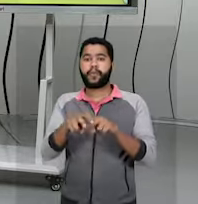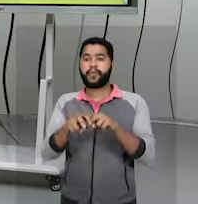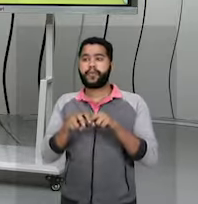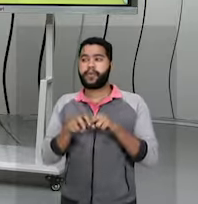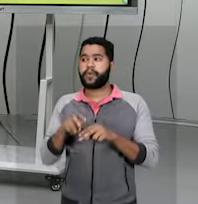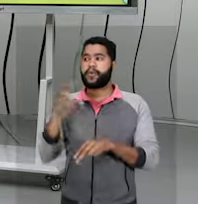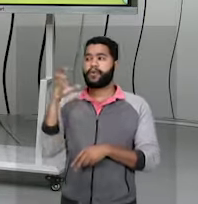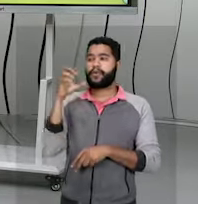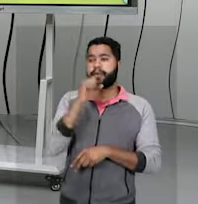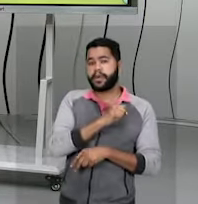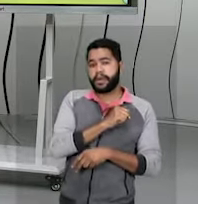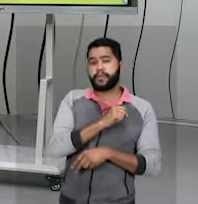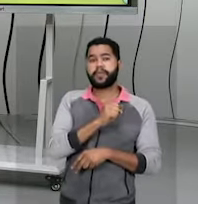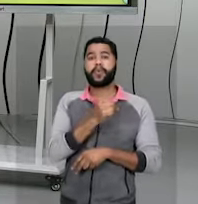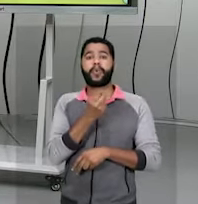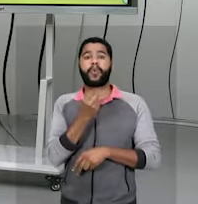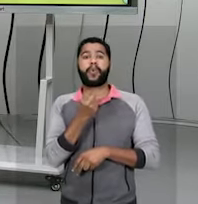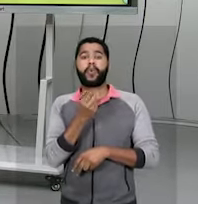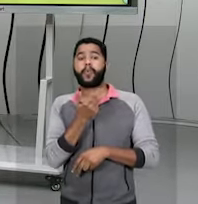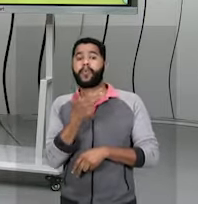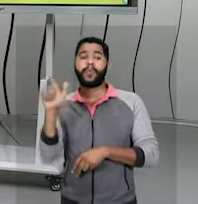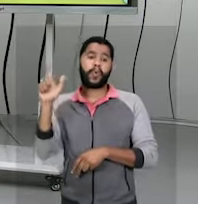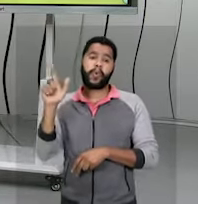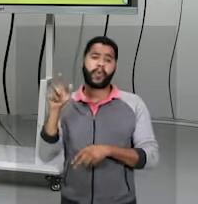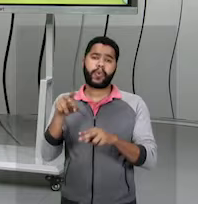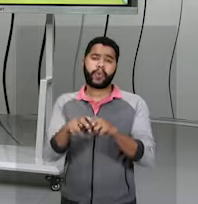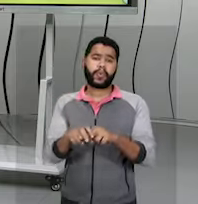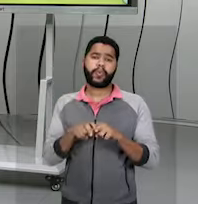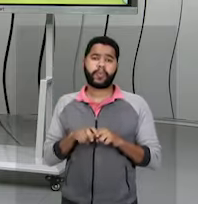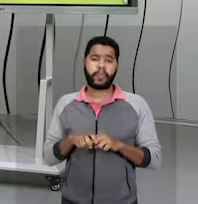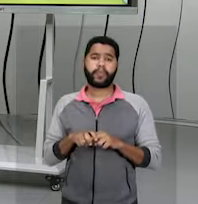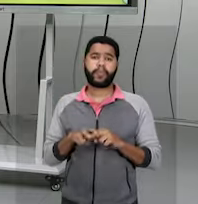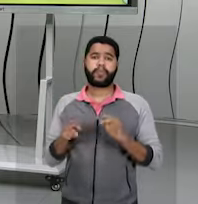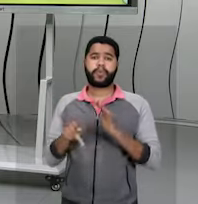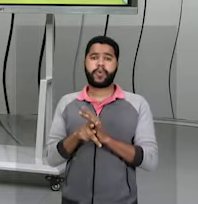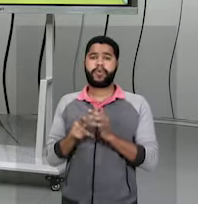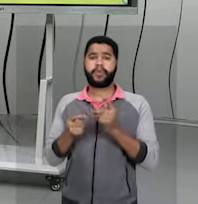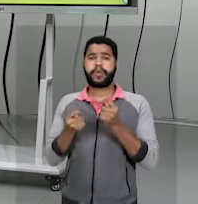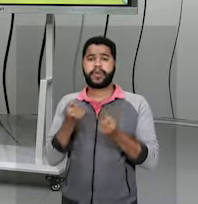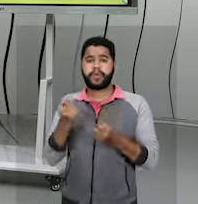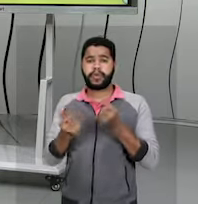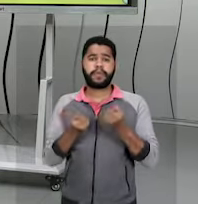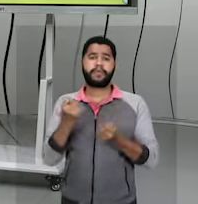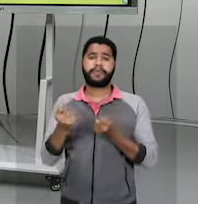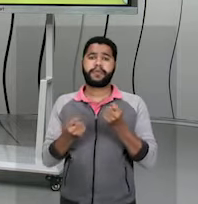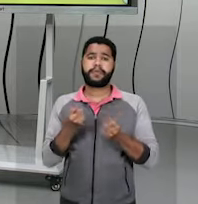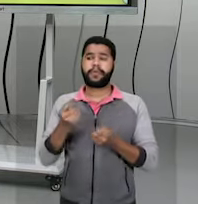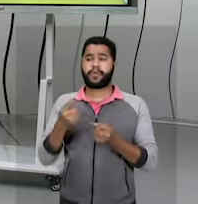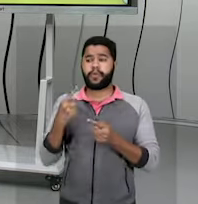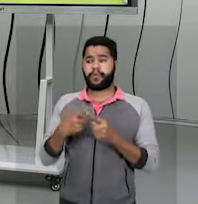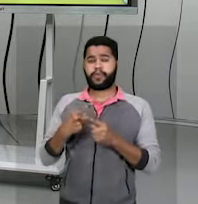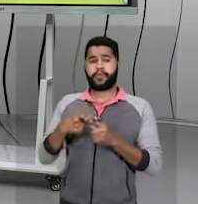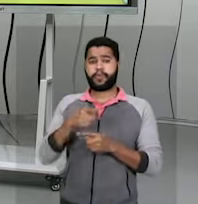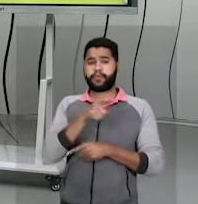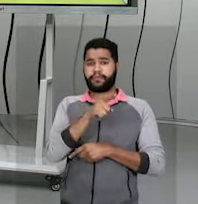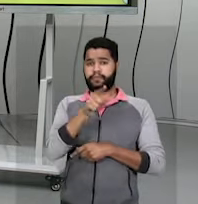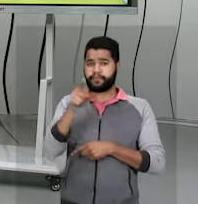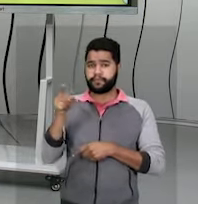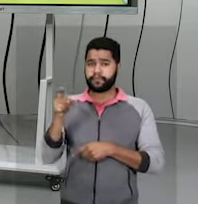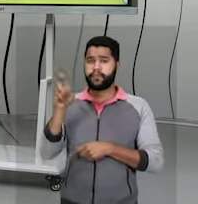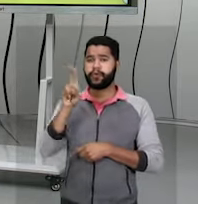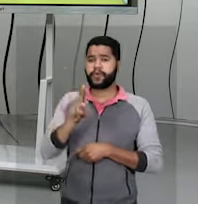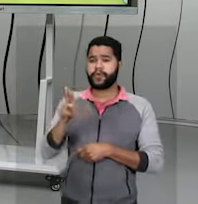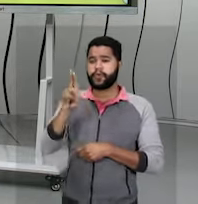da rapidez outro vai ser melhor por causa da economia porque se você